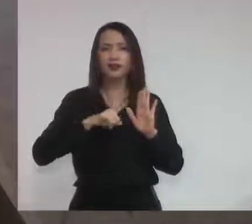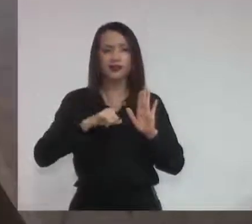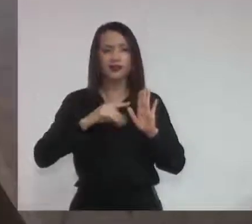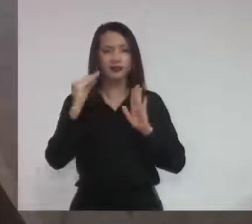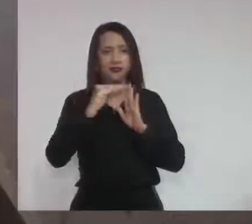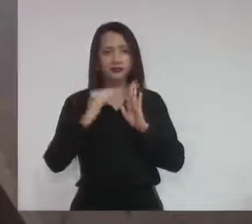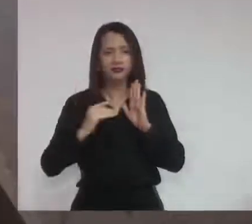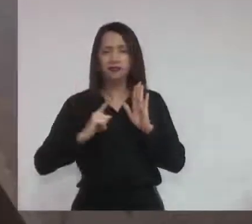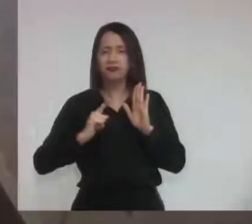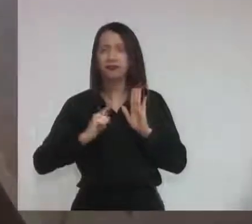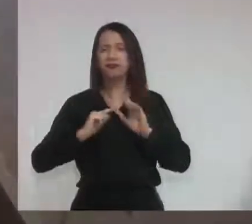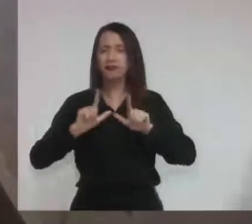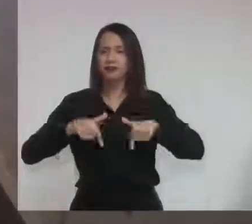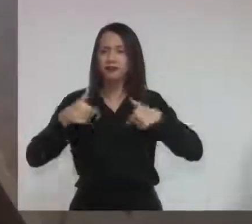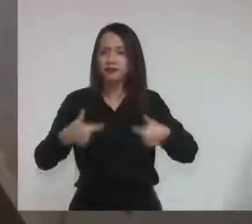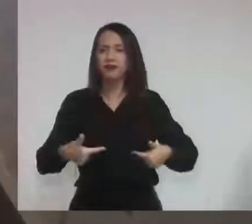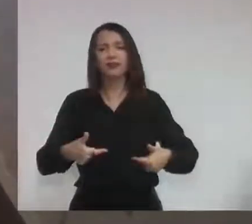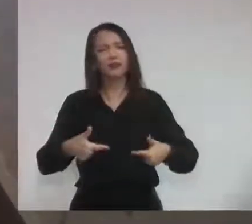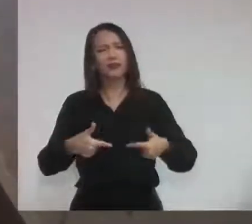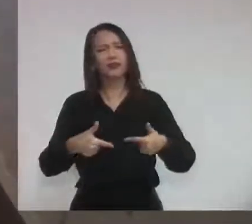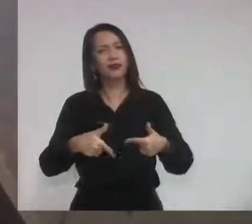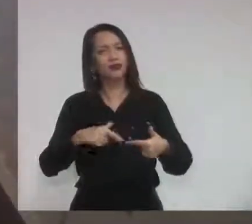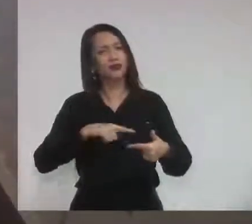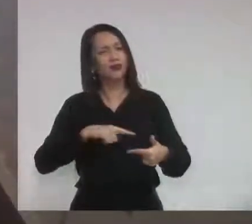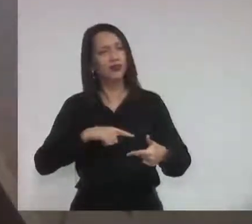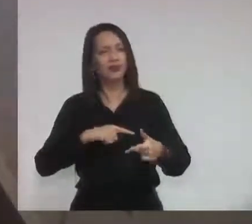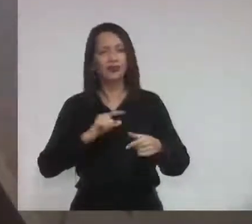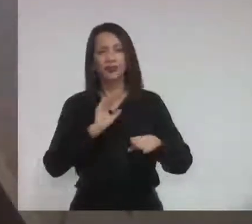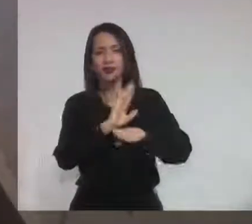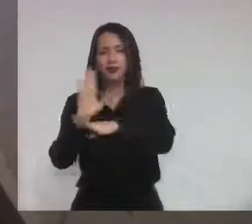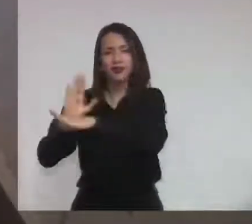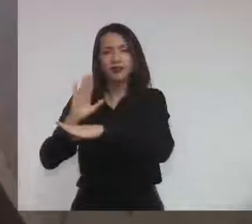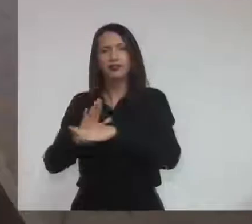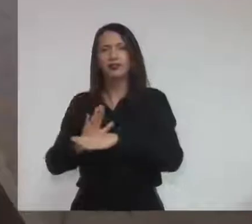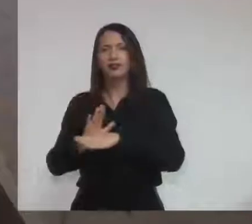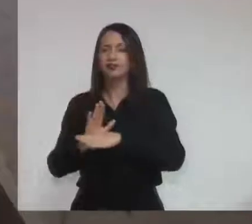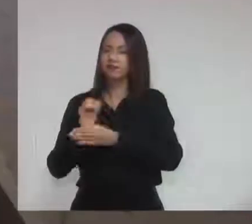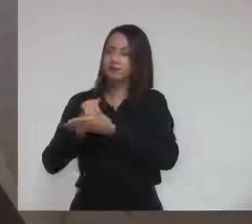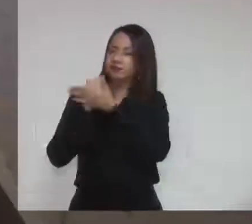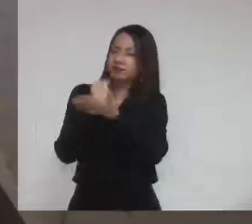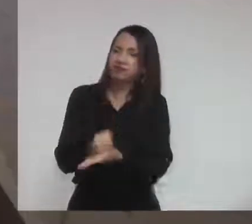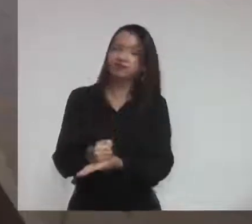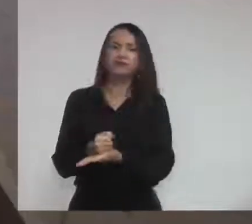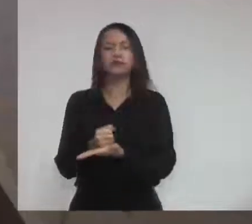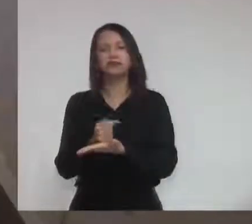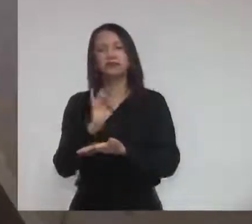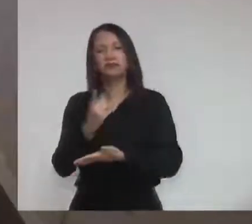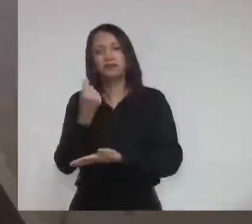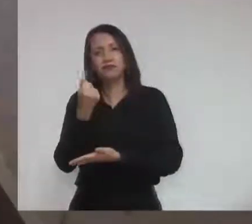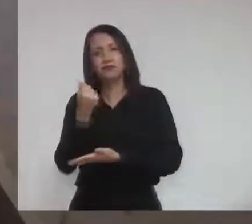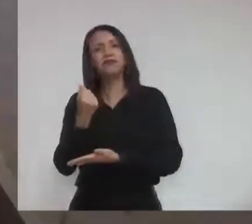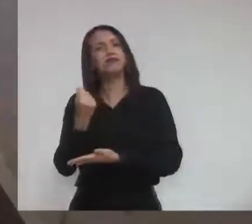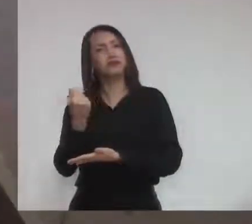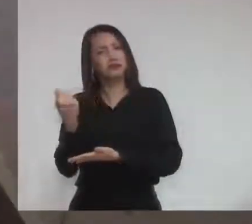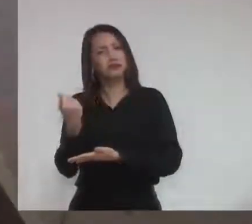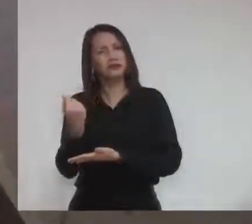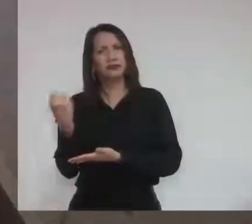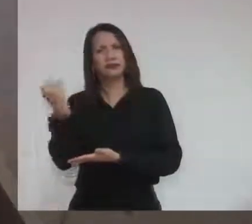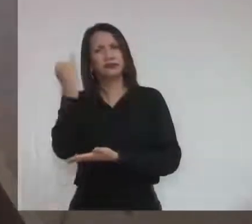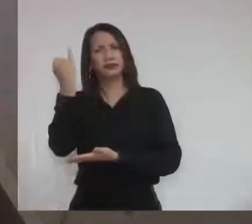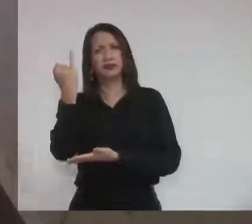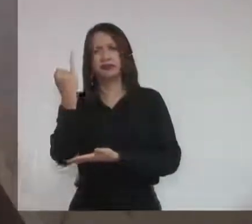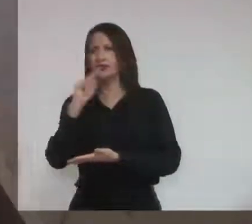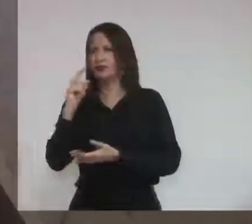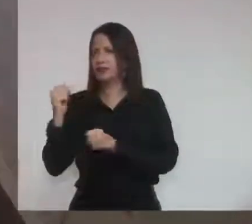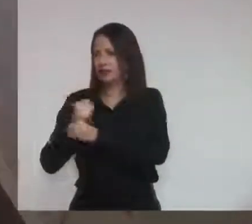às entidades, às diversas entidades assistenciais do município, né, que a gente não é um investimento importante, não é obra, mas